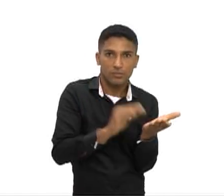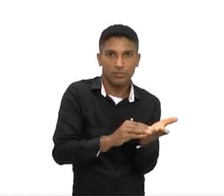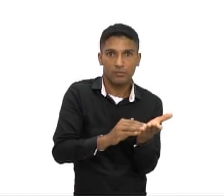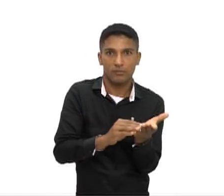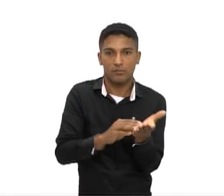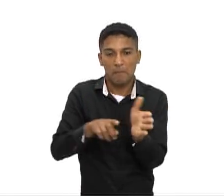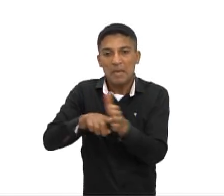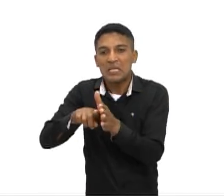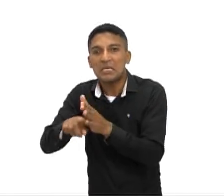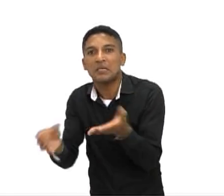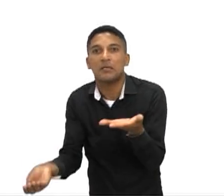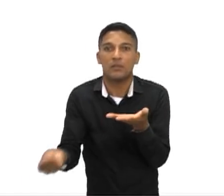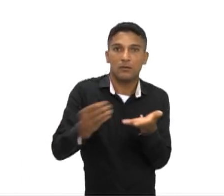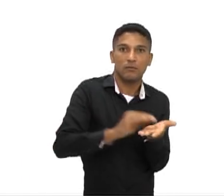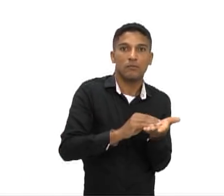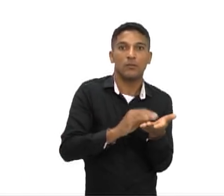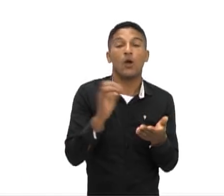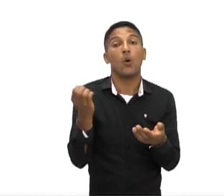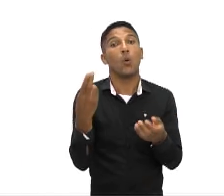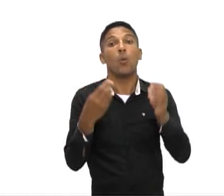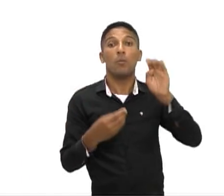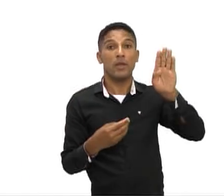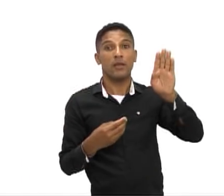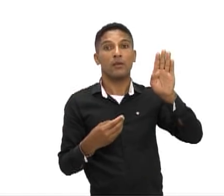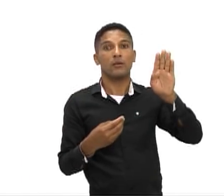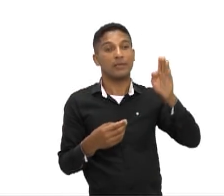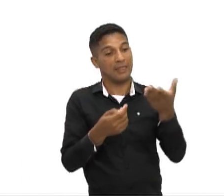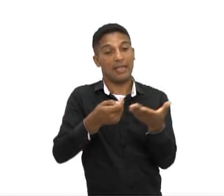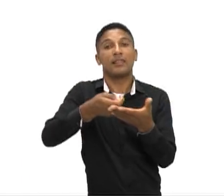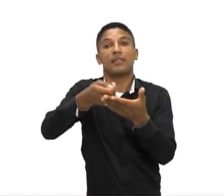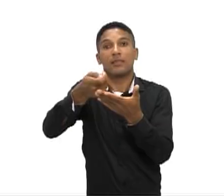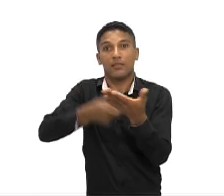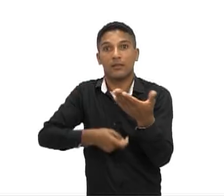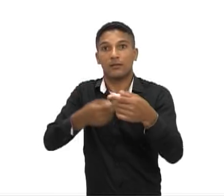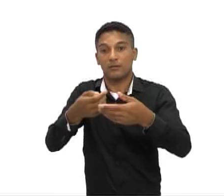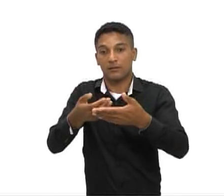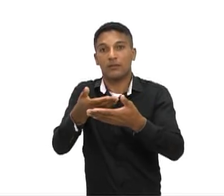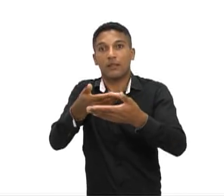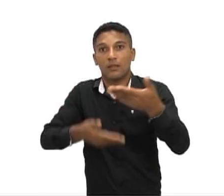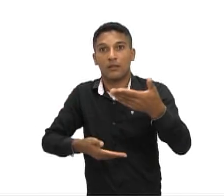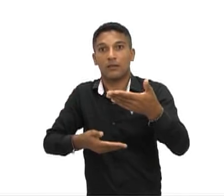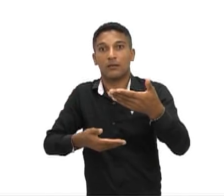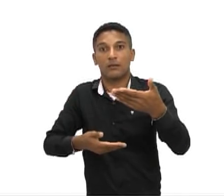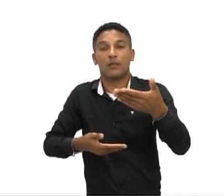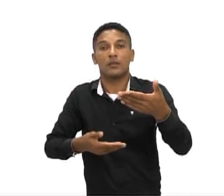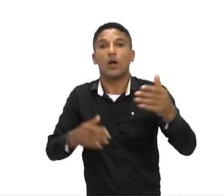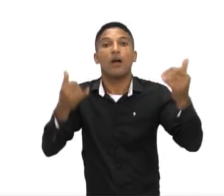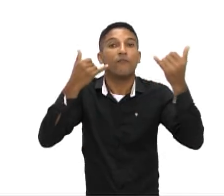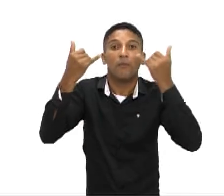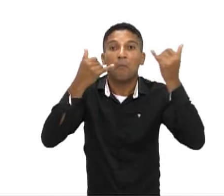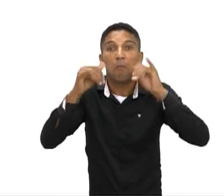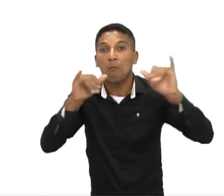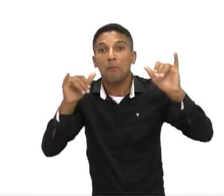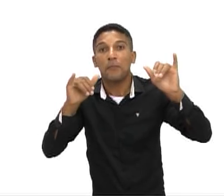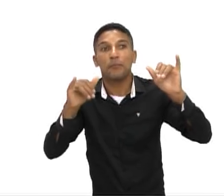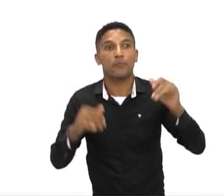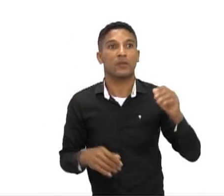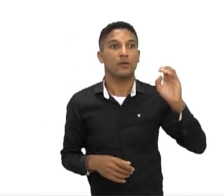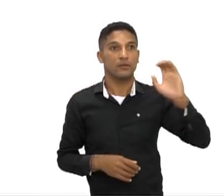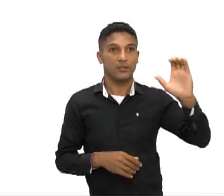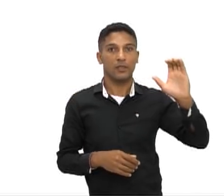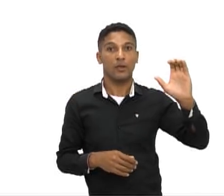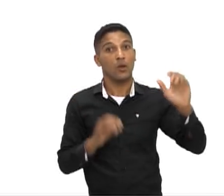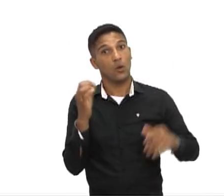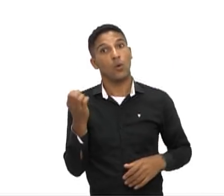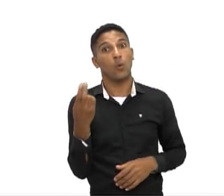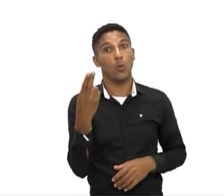ou B, informativo e opinativo, pois apresenta as percepções do autor? C, será que o texto é descritivo, pois